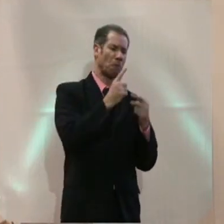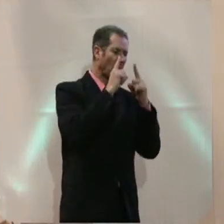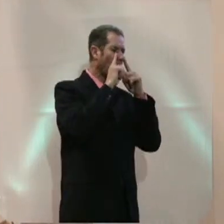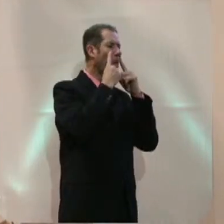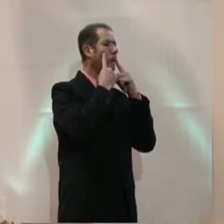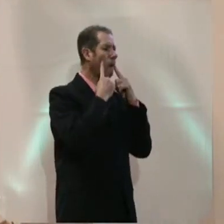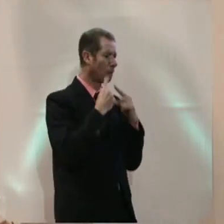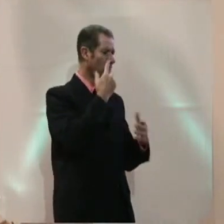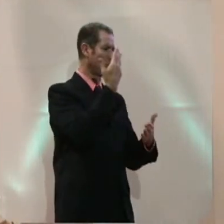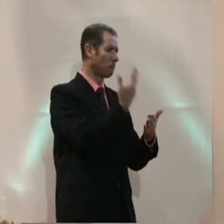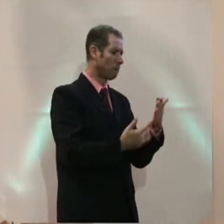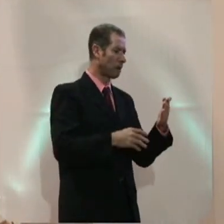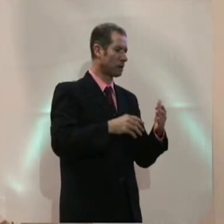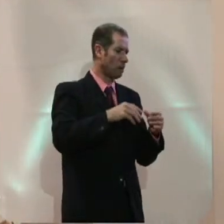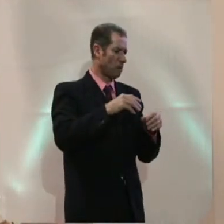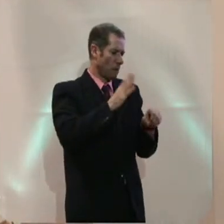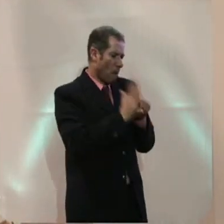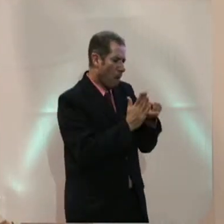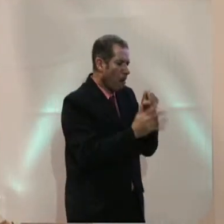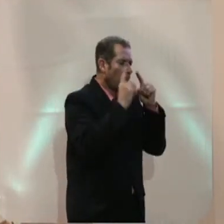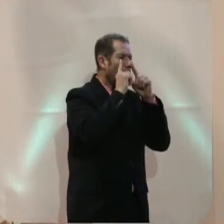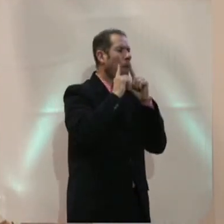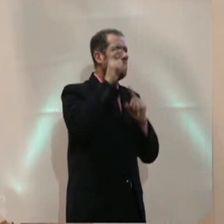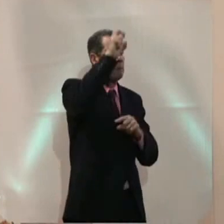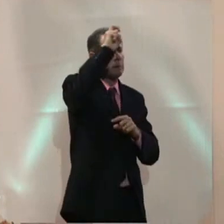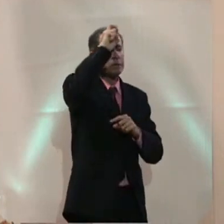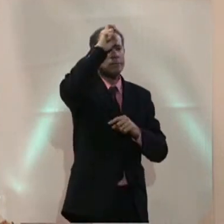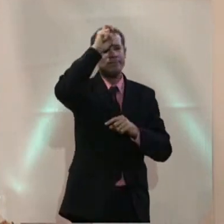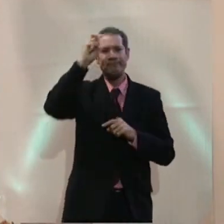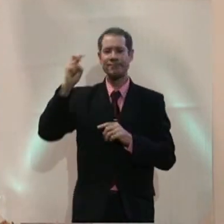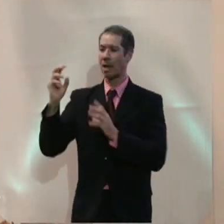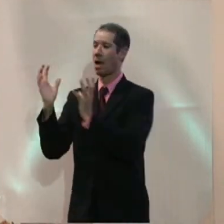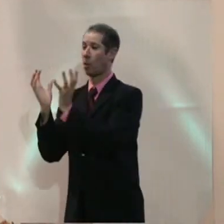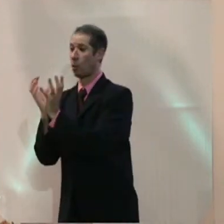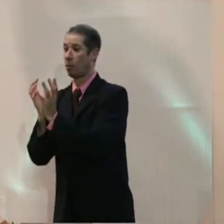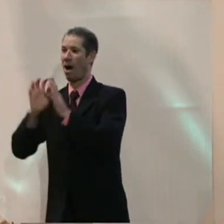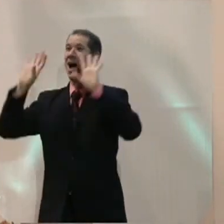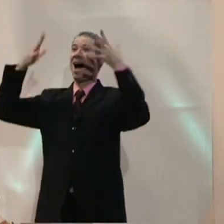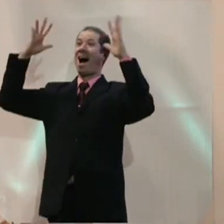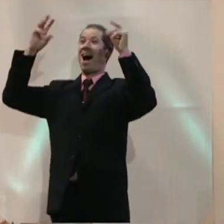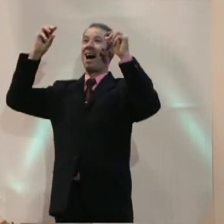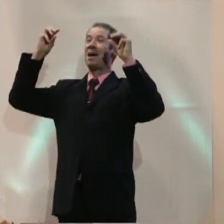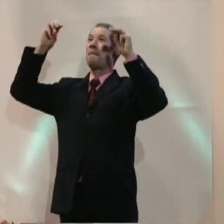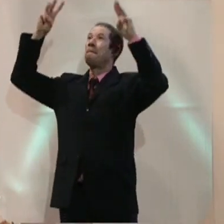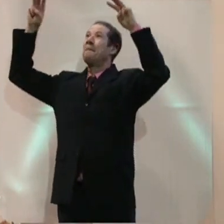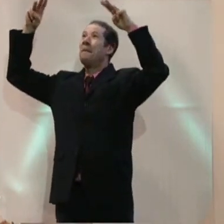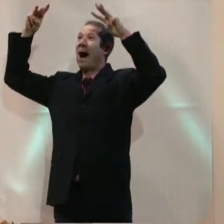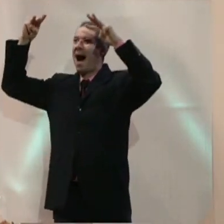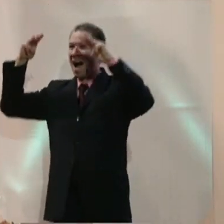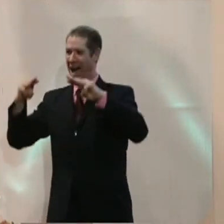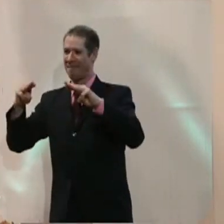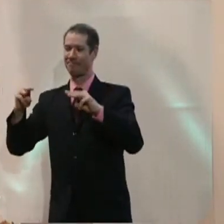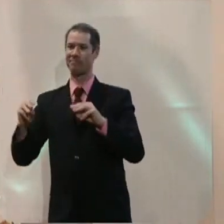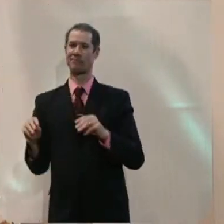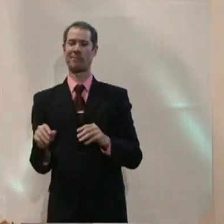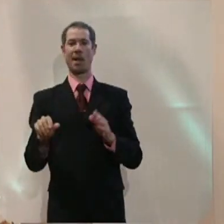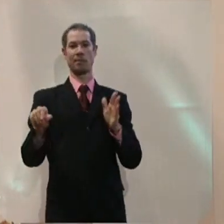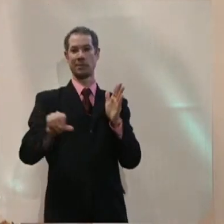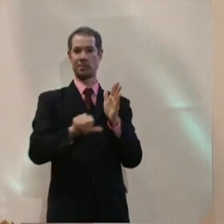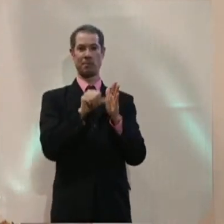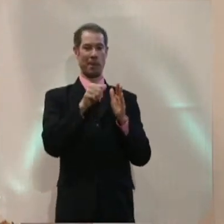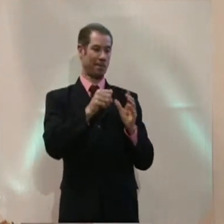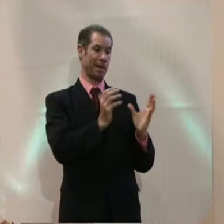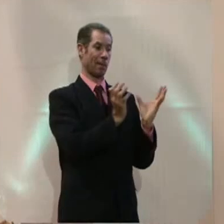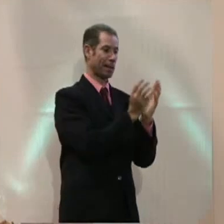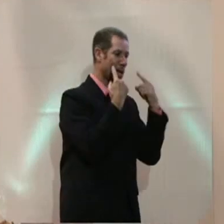perda das cebolas do Egito e outros celebravam o pão que caía do céu. Os primeiros não entraram na